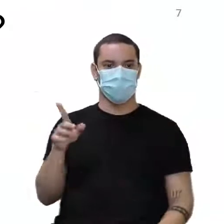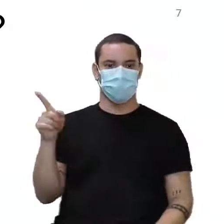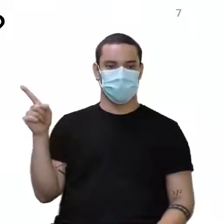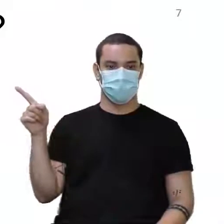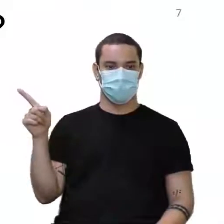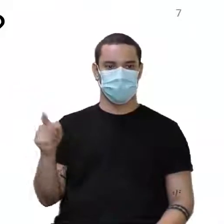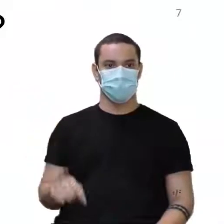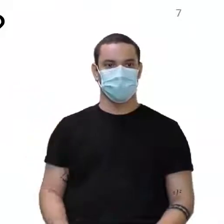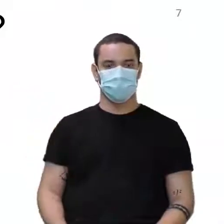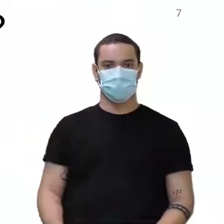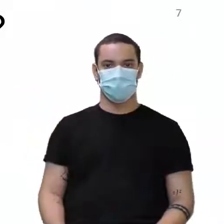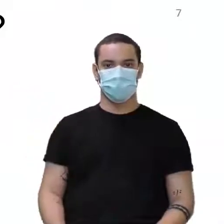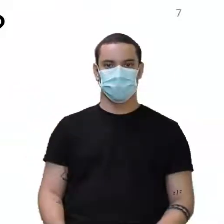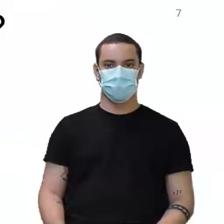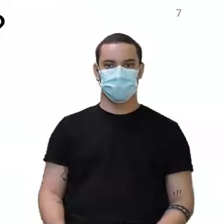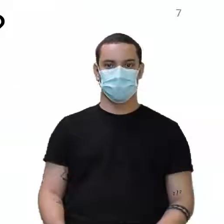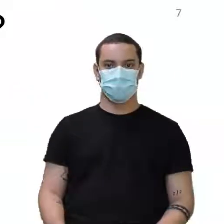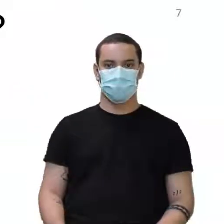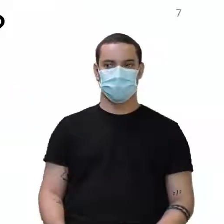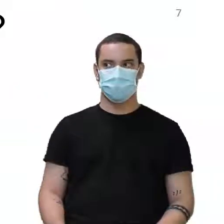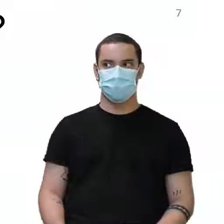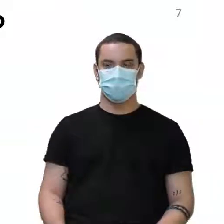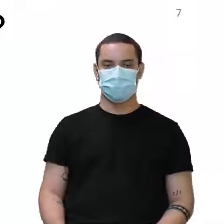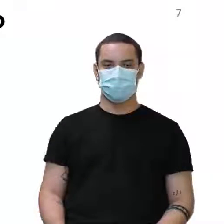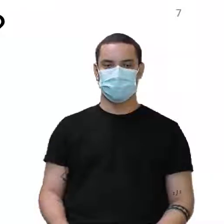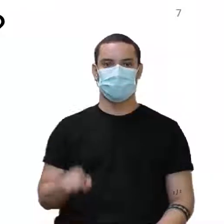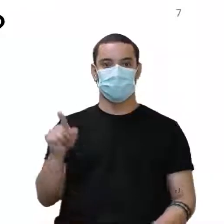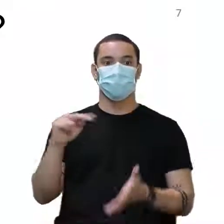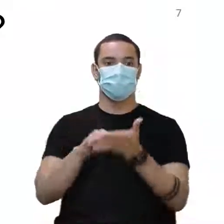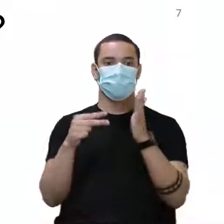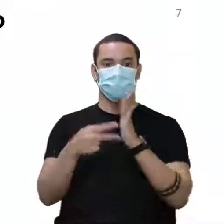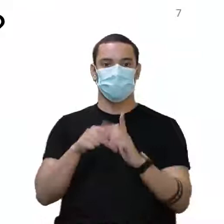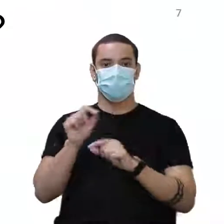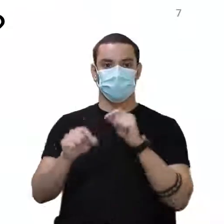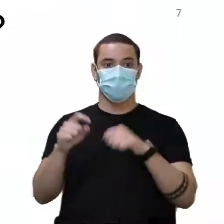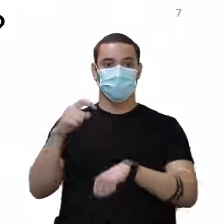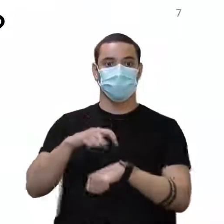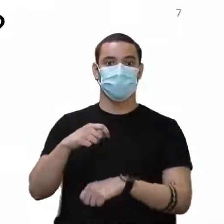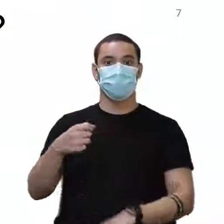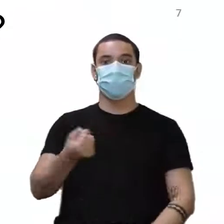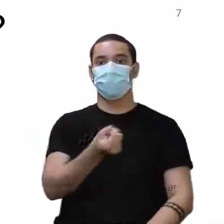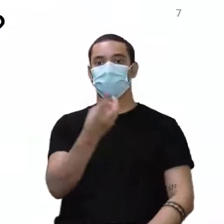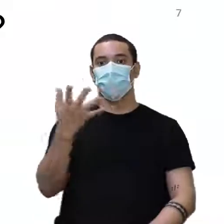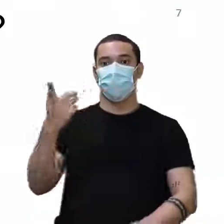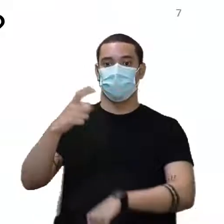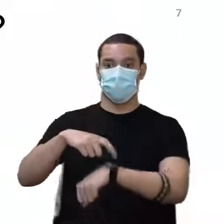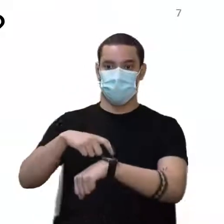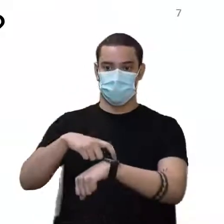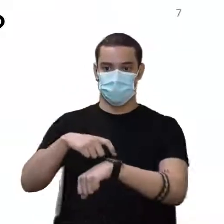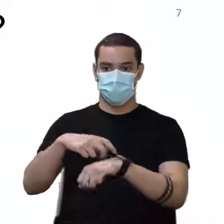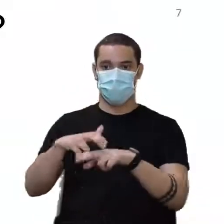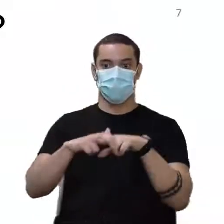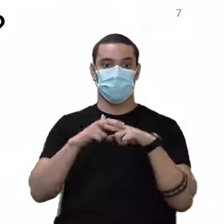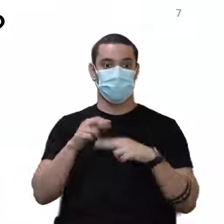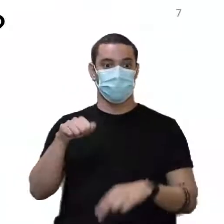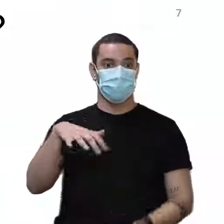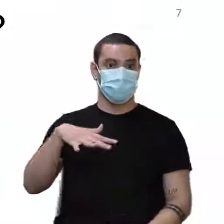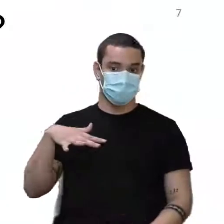how long, que foi mostrado para vocês agora. E aí ele significa o quê? Quanto tempo? Então, olha só a situação aí.